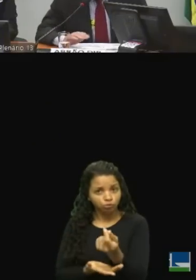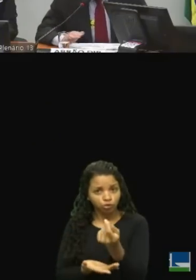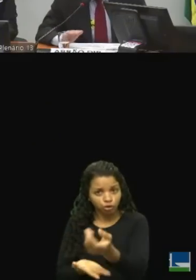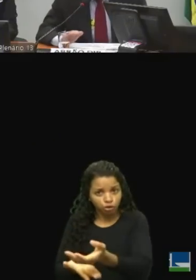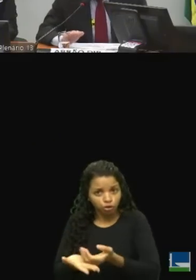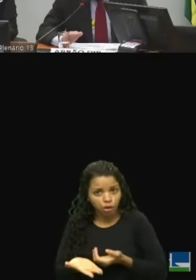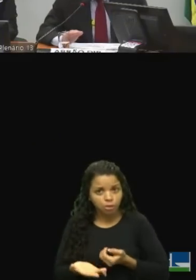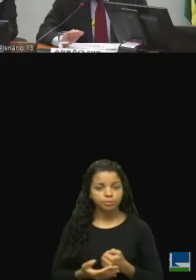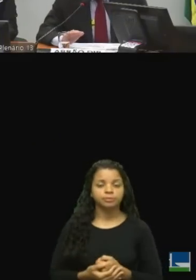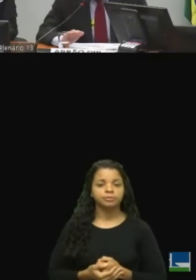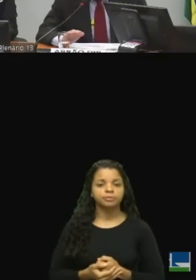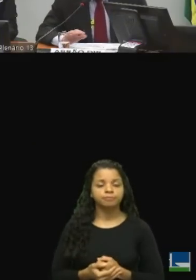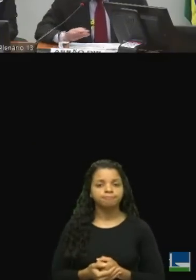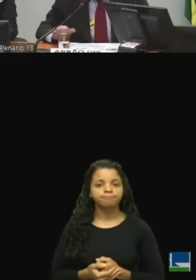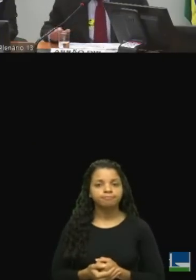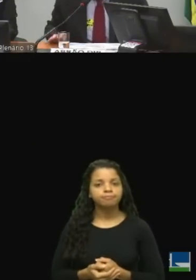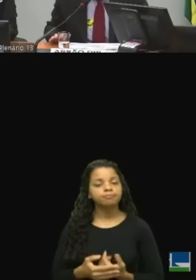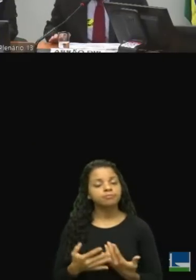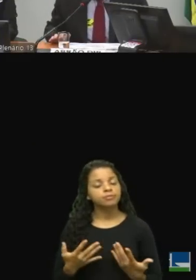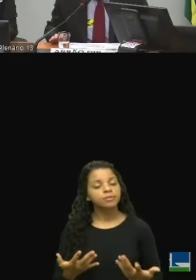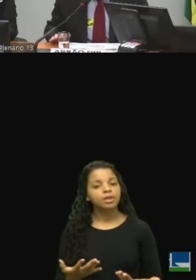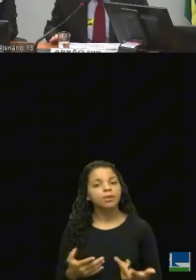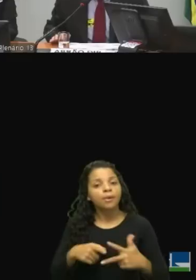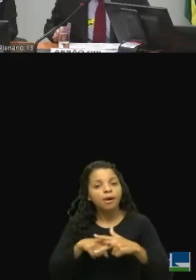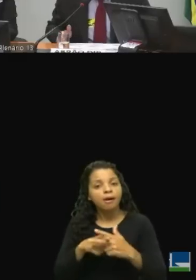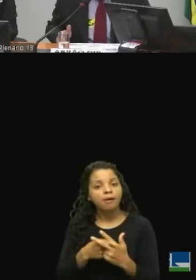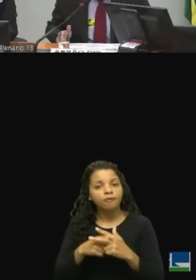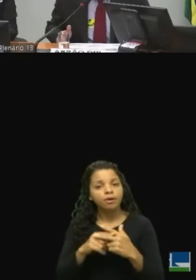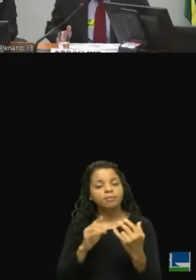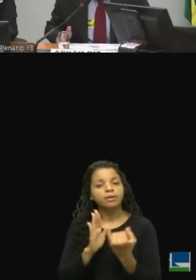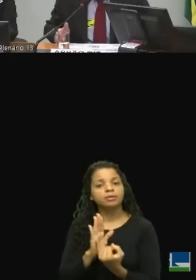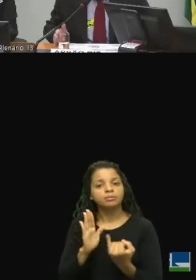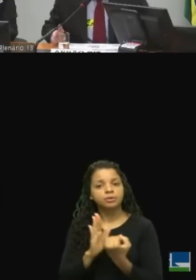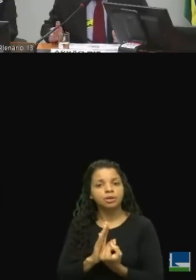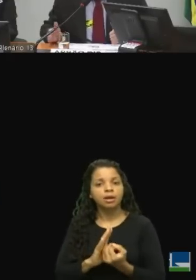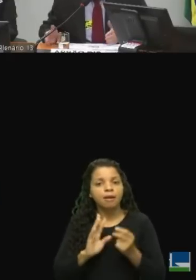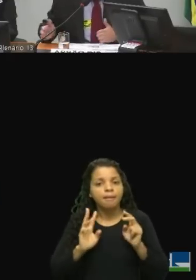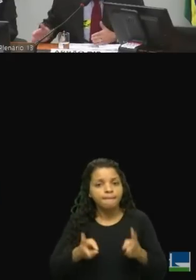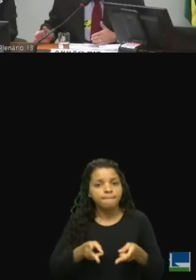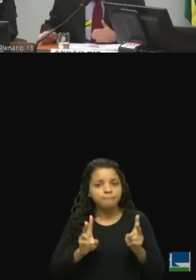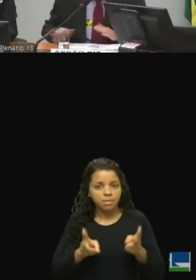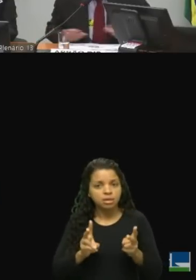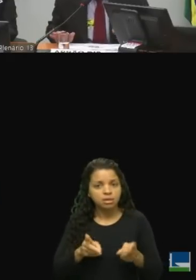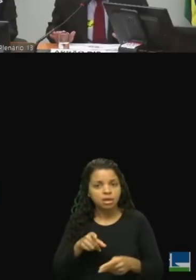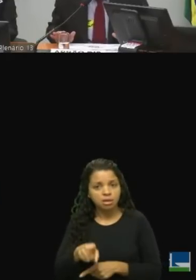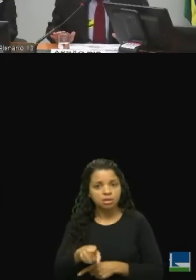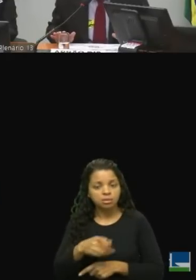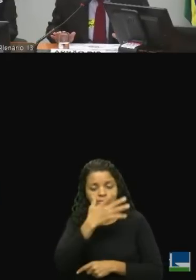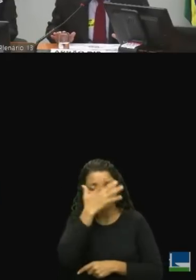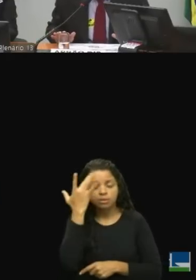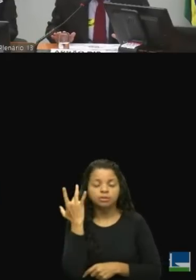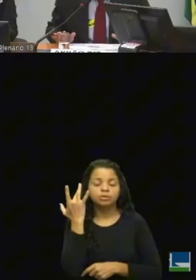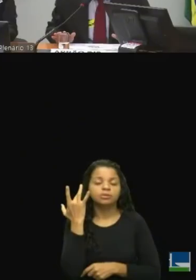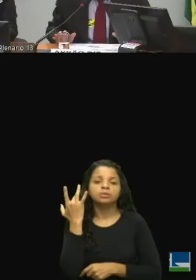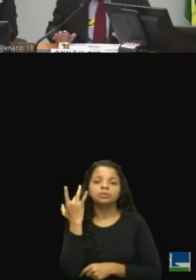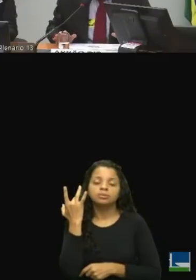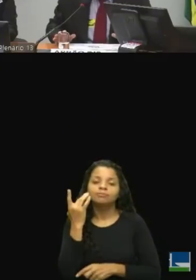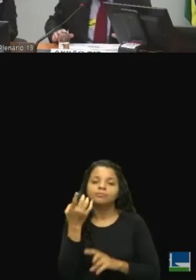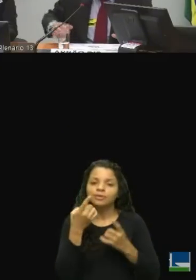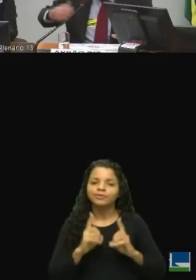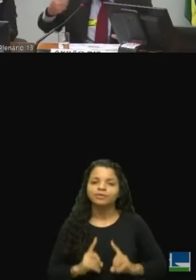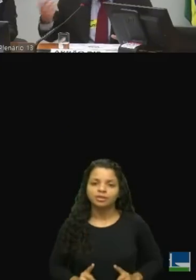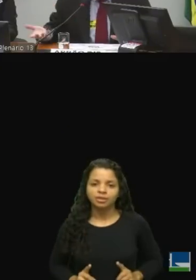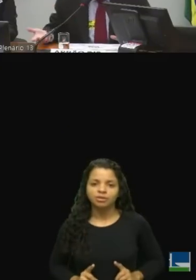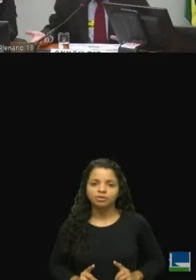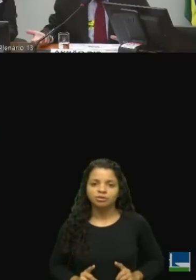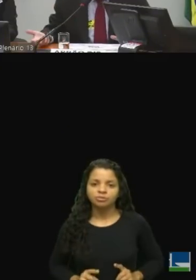Então, o mínimo que se faria na reforma tributária é manter isso para as pessoas com deficiência. É o mínimo. Já que o governo